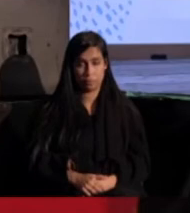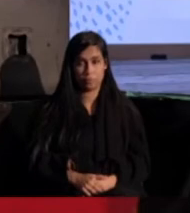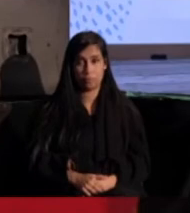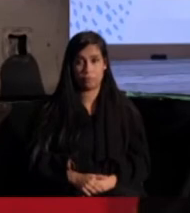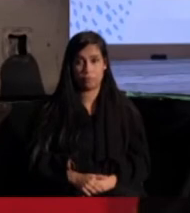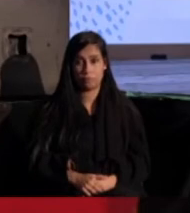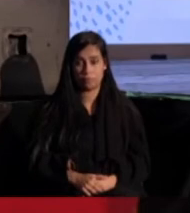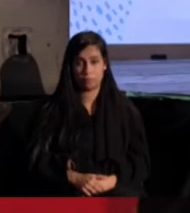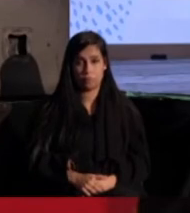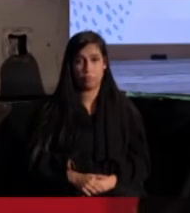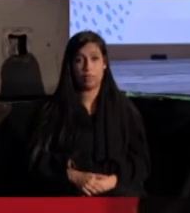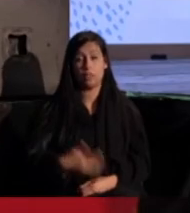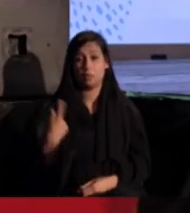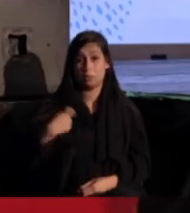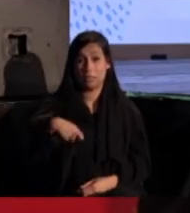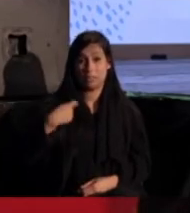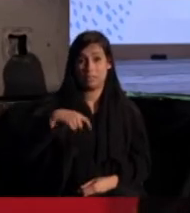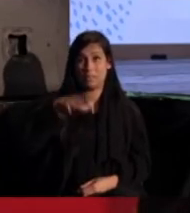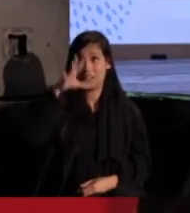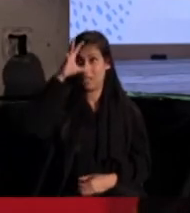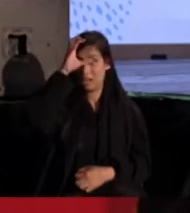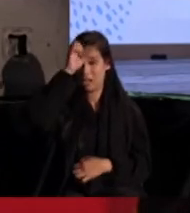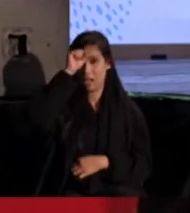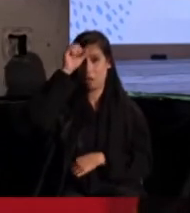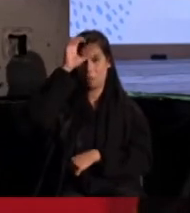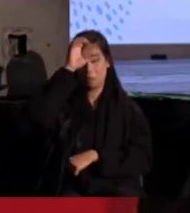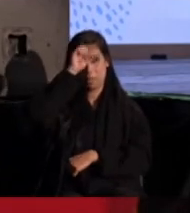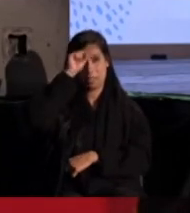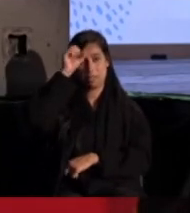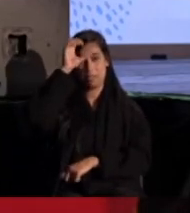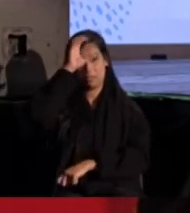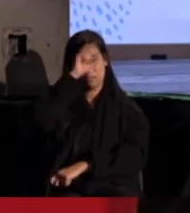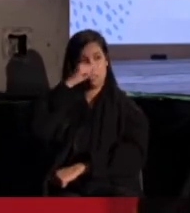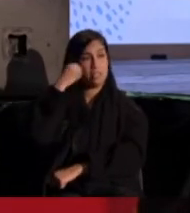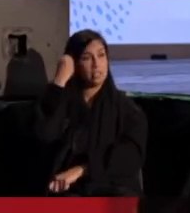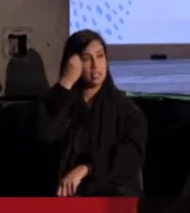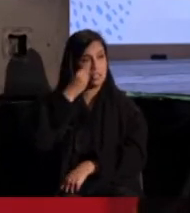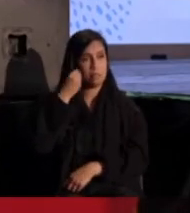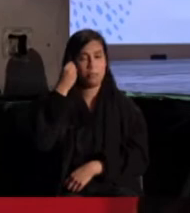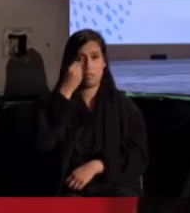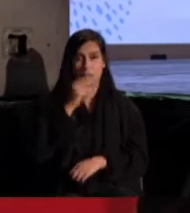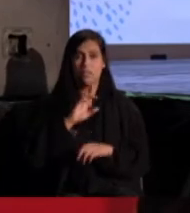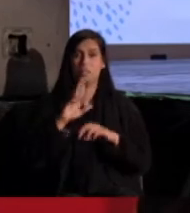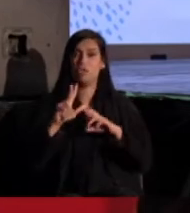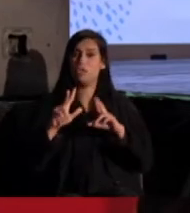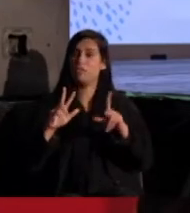dar certo, que é aprender, triturar, ensalivar e deglutir.